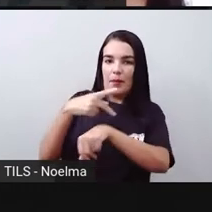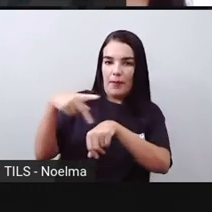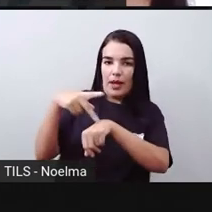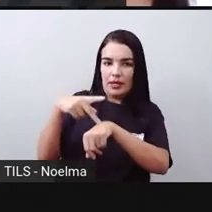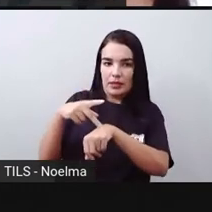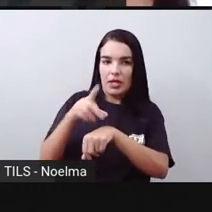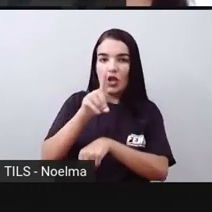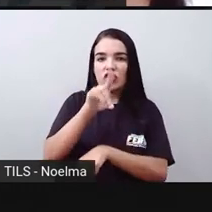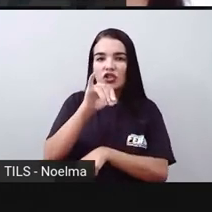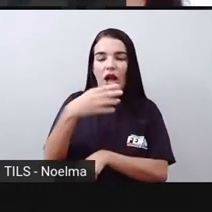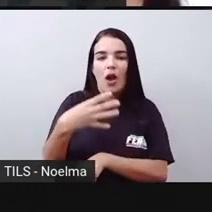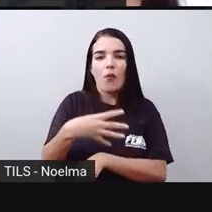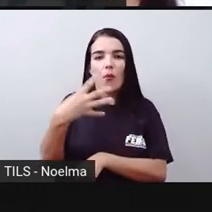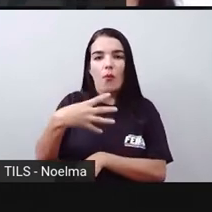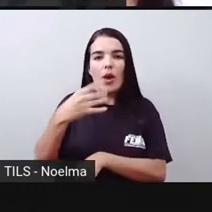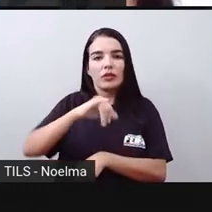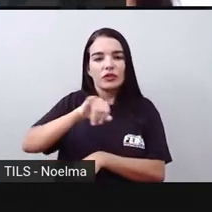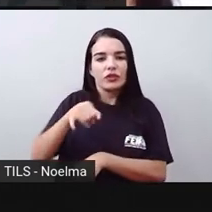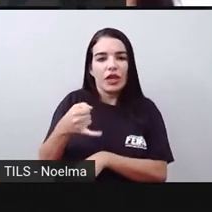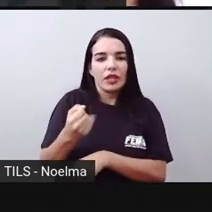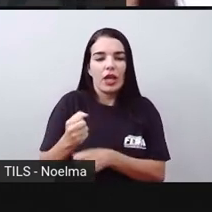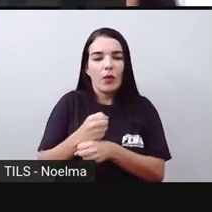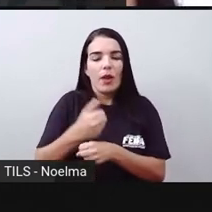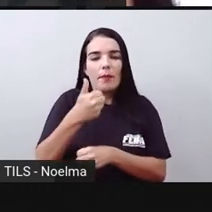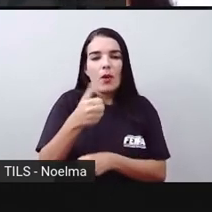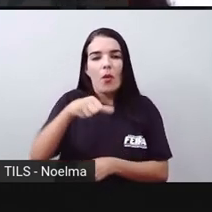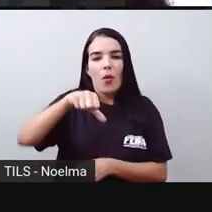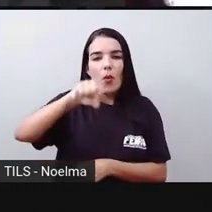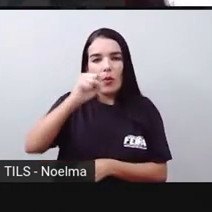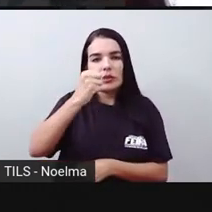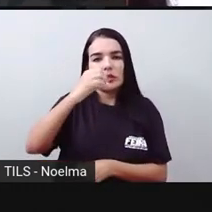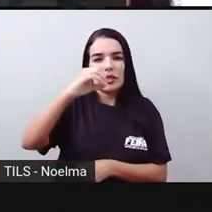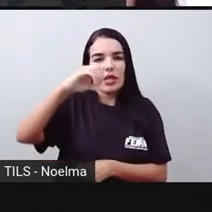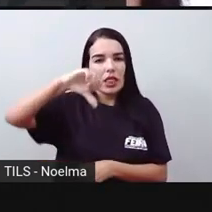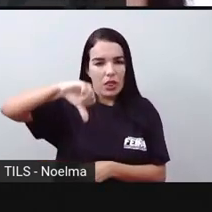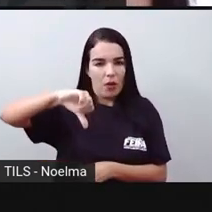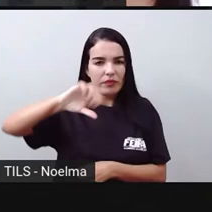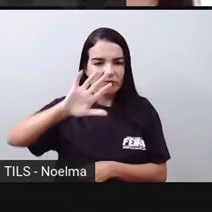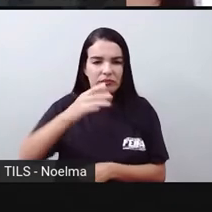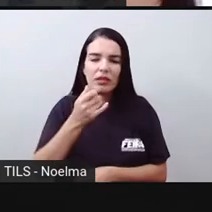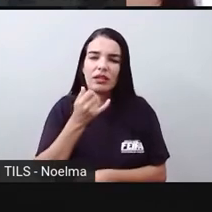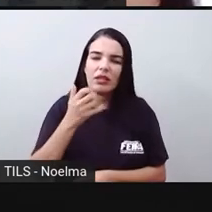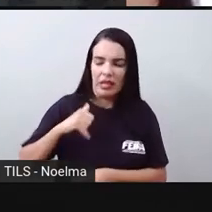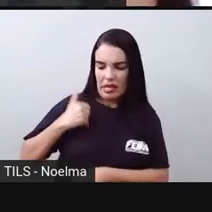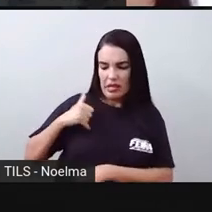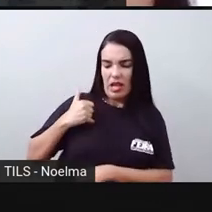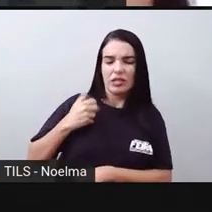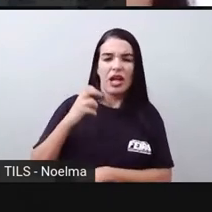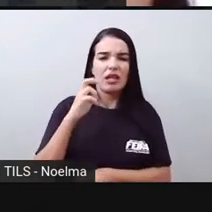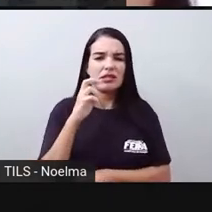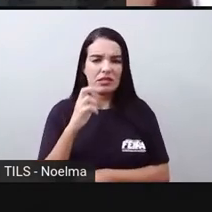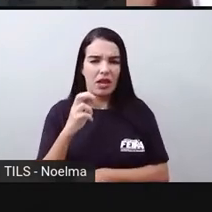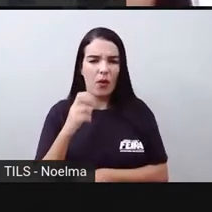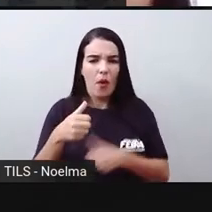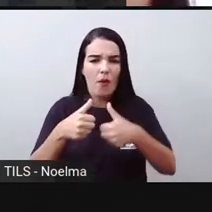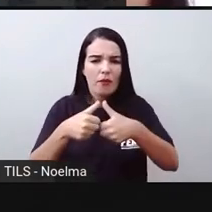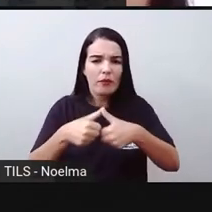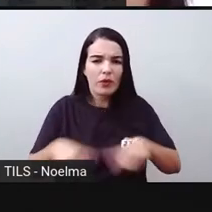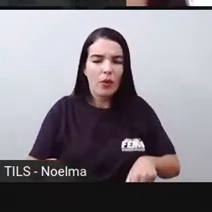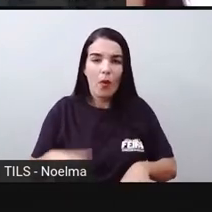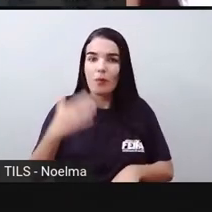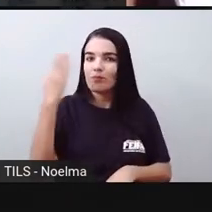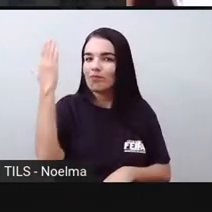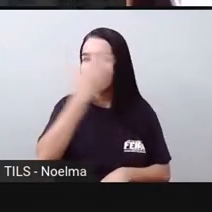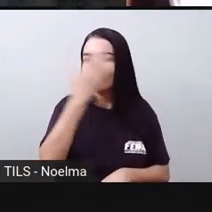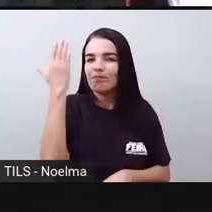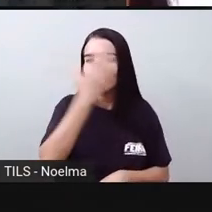ainda pequeno, né, com uns 3 anos de idade, ele sofre um acidente no ambiente de trabalho do pai e aos 5 anos de idade ele